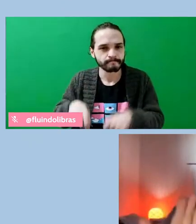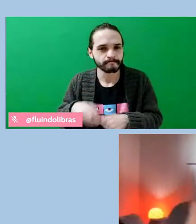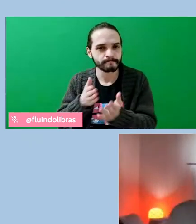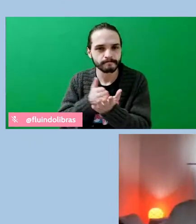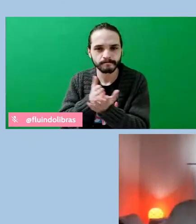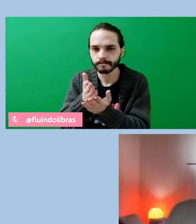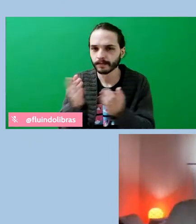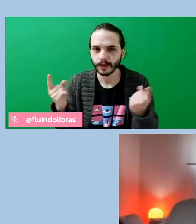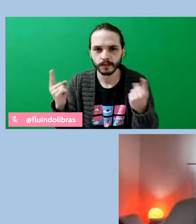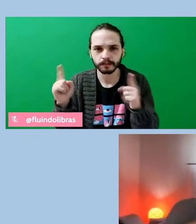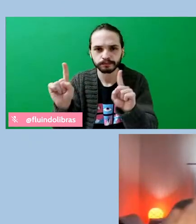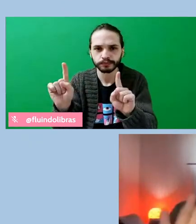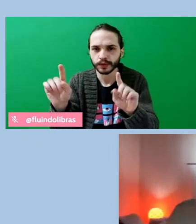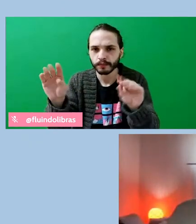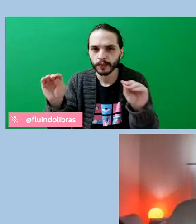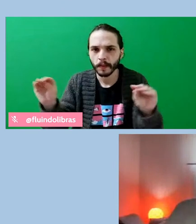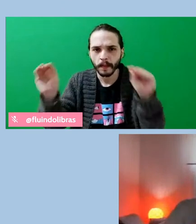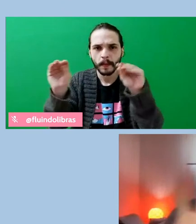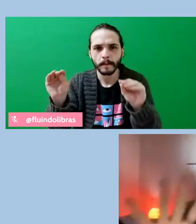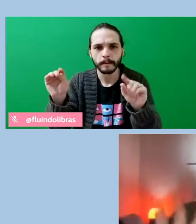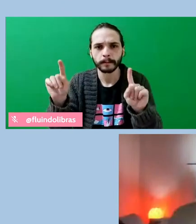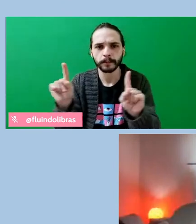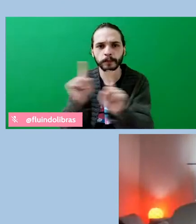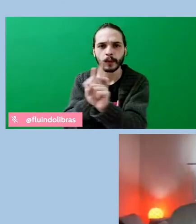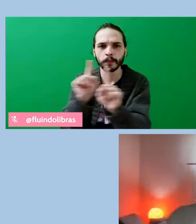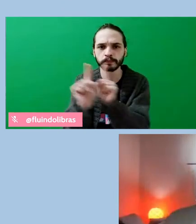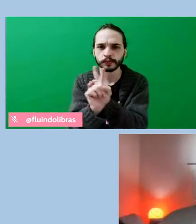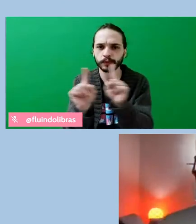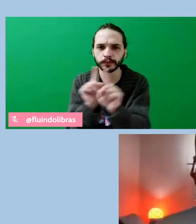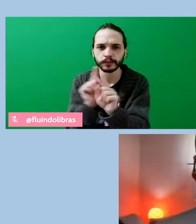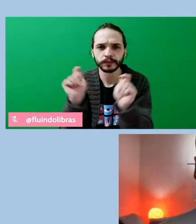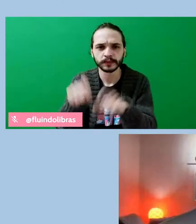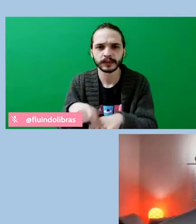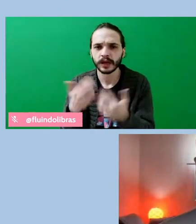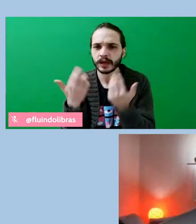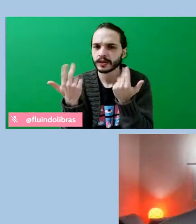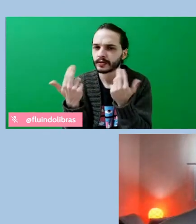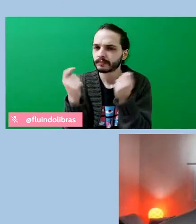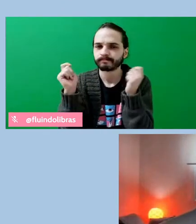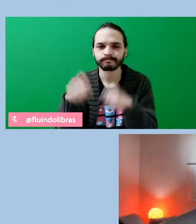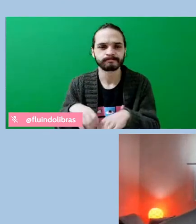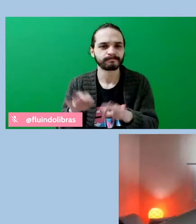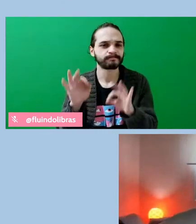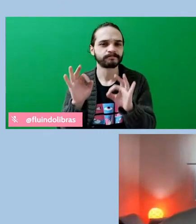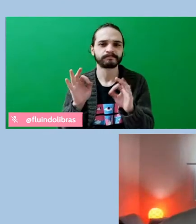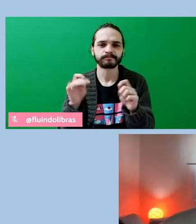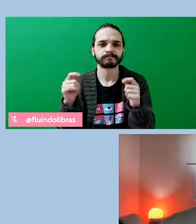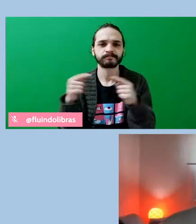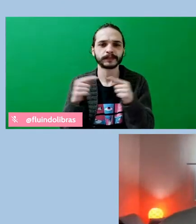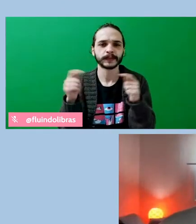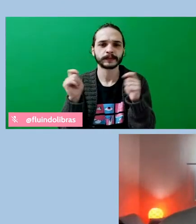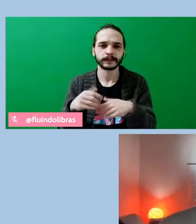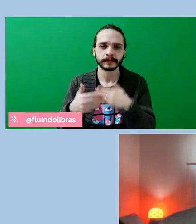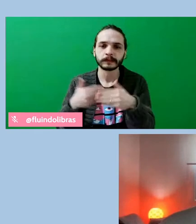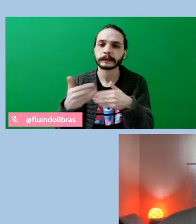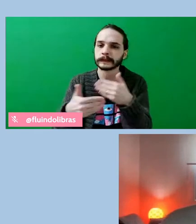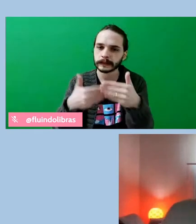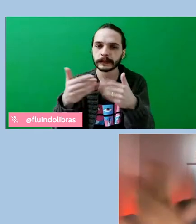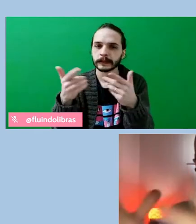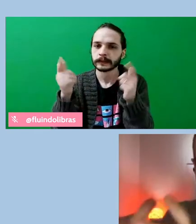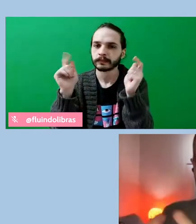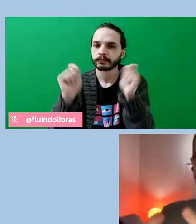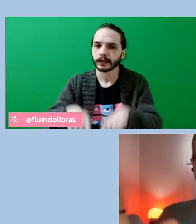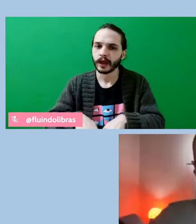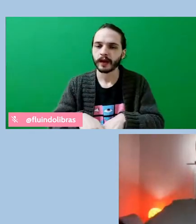duas, que são muito diferentes, mas ao mesmo tempo tem algo, algum terreno em comum ali que é um terreno de investigação.